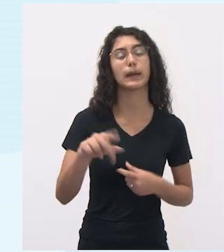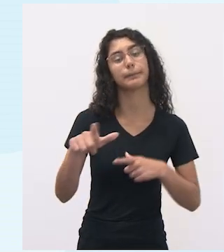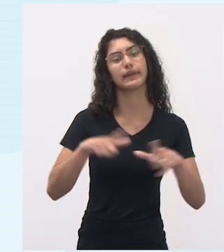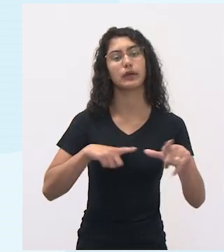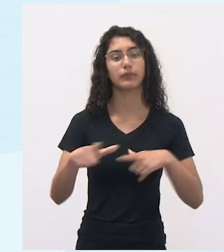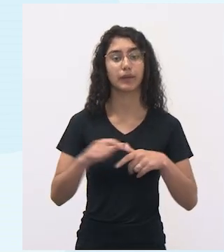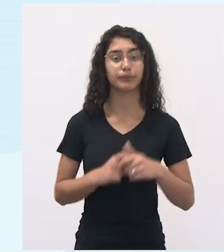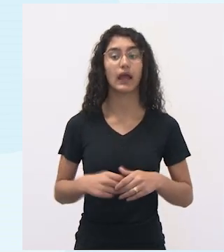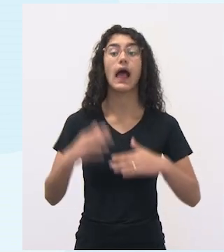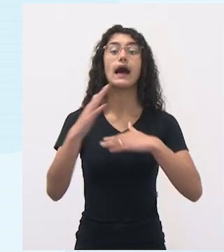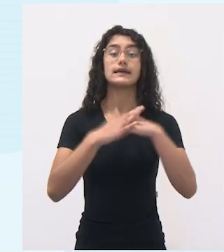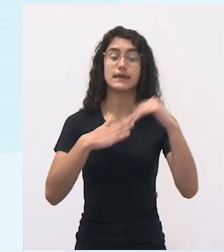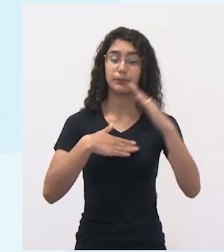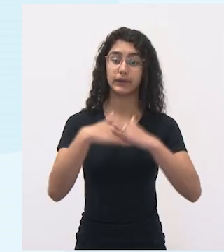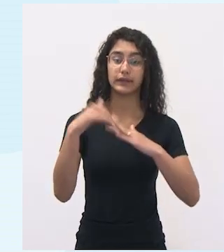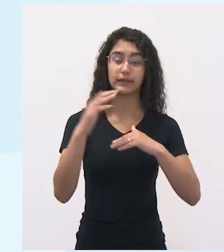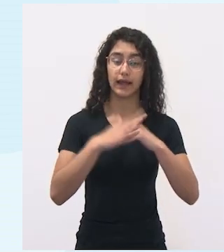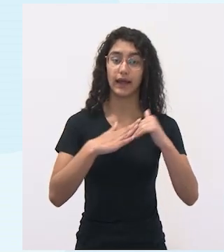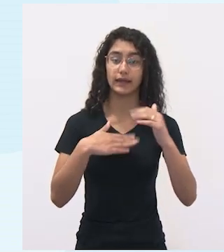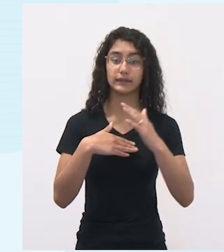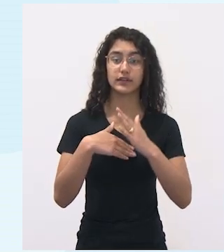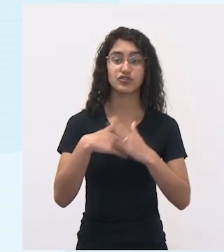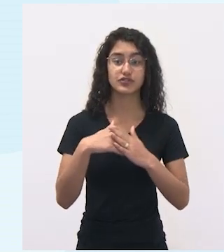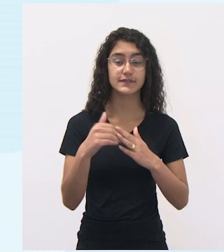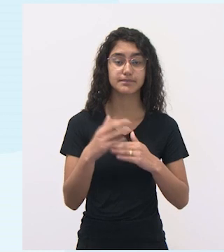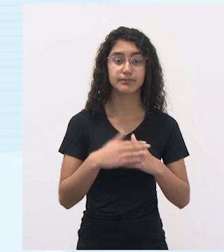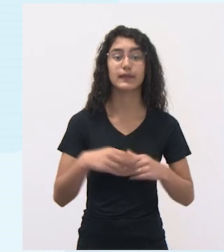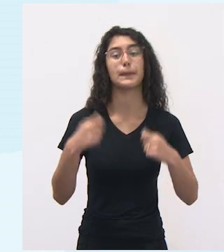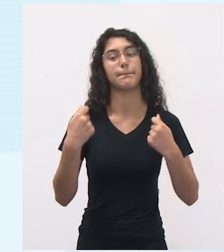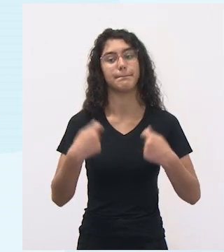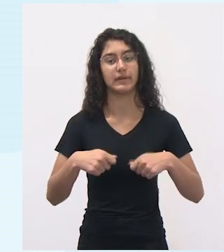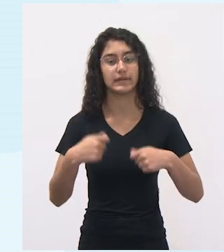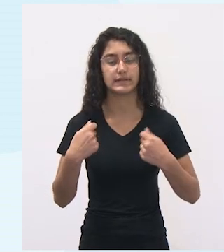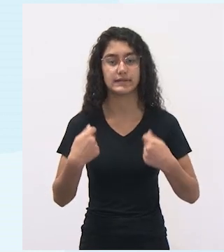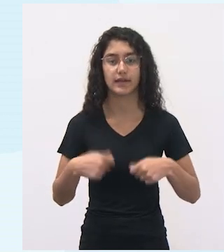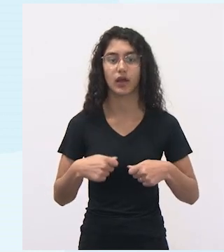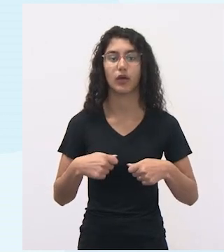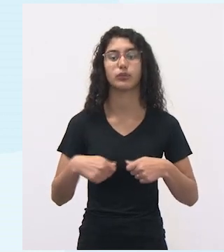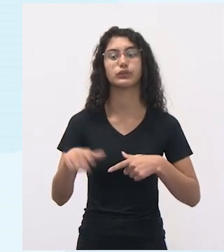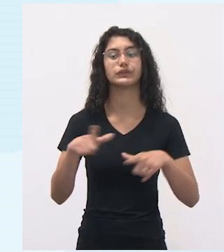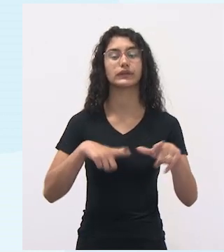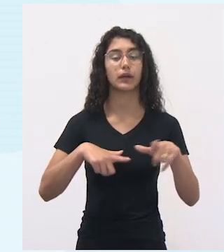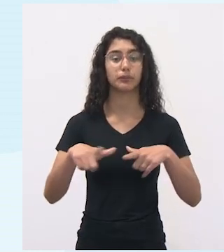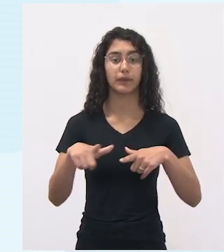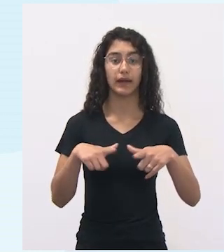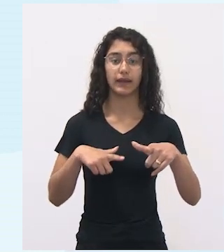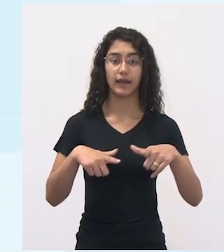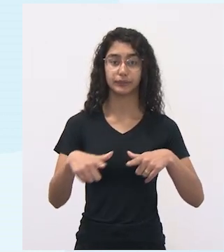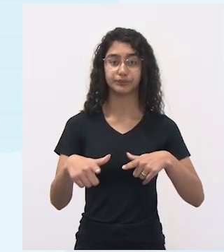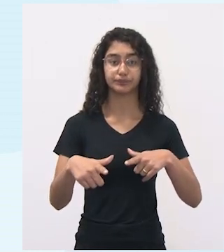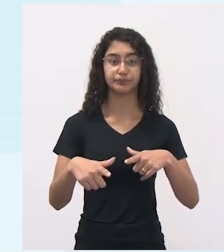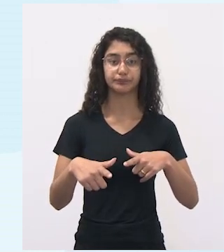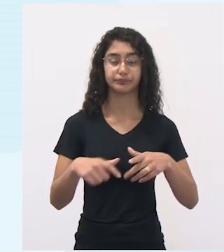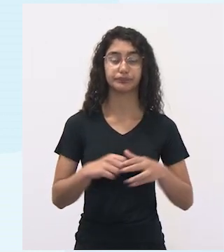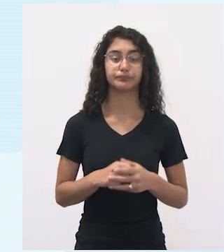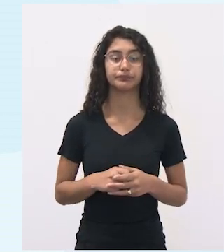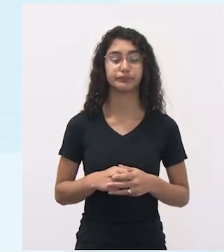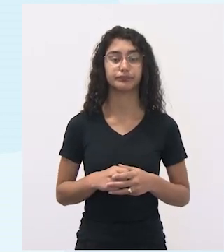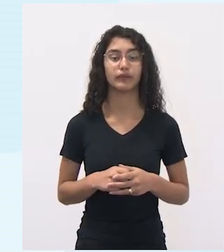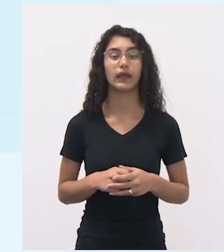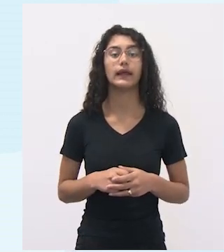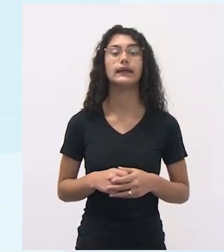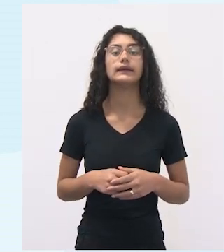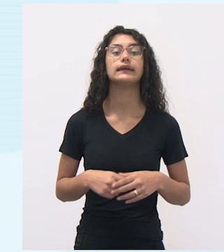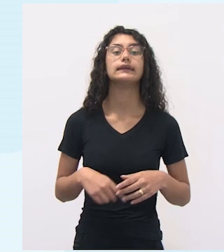as habilidades essenciais que nós estamos trabalhando na nossa rede, elas